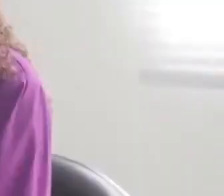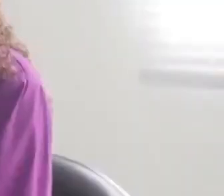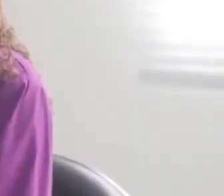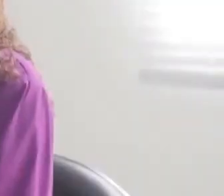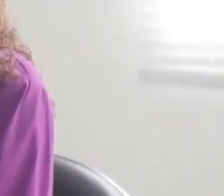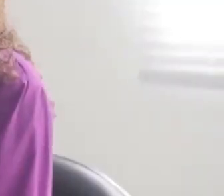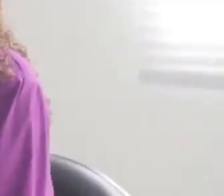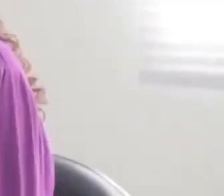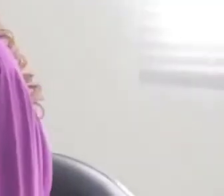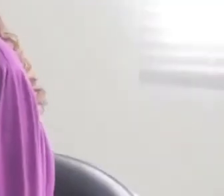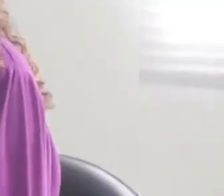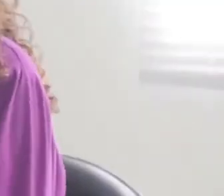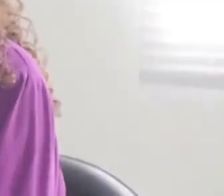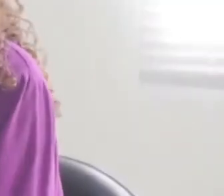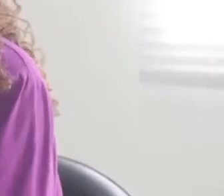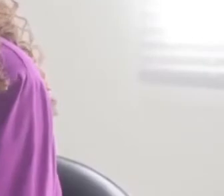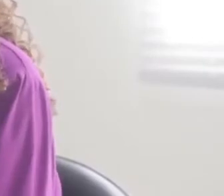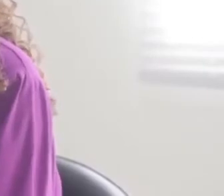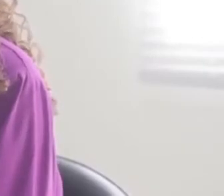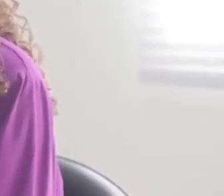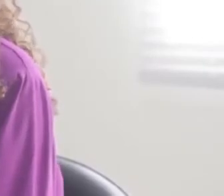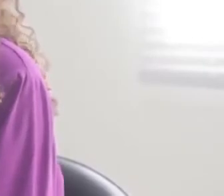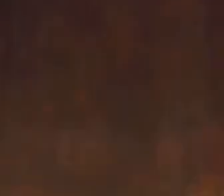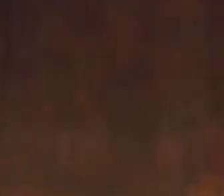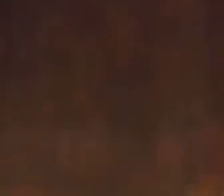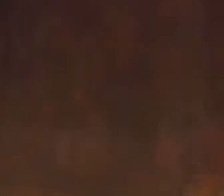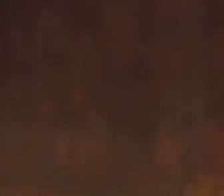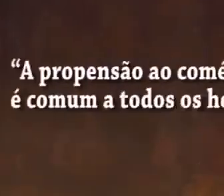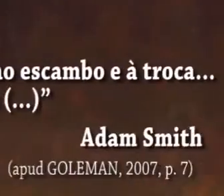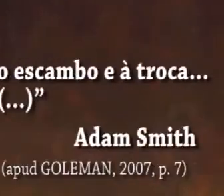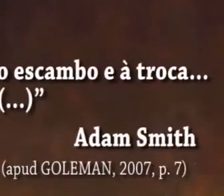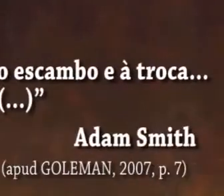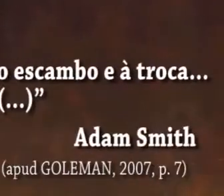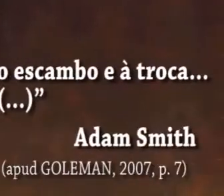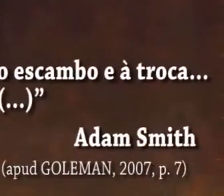Nessa frase de Adam Smith, que disse que a